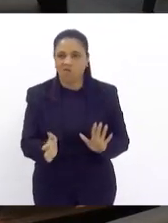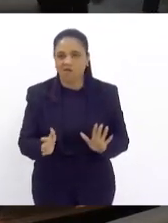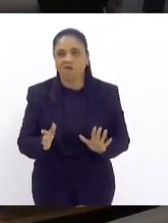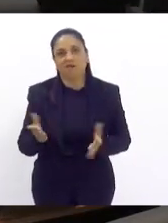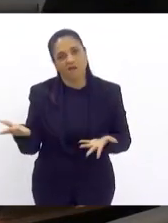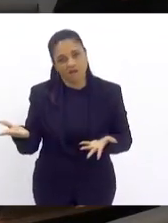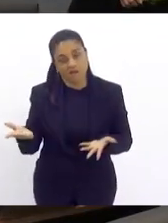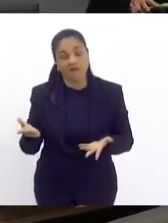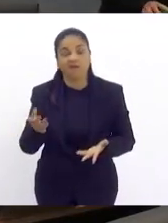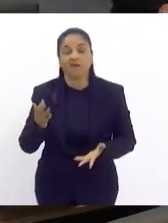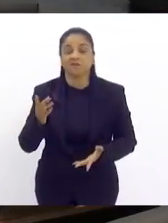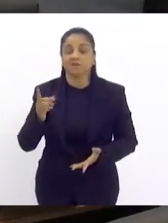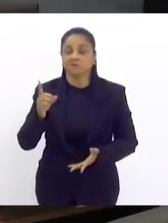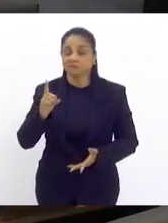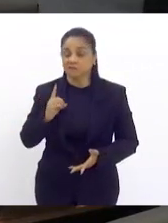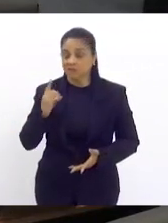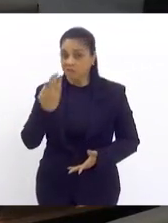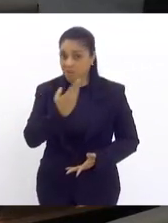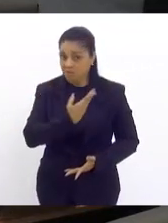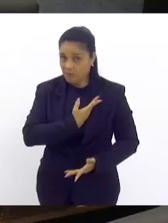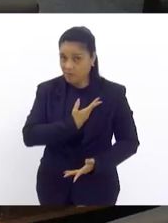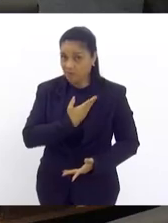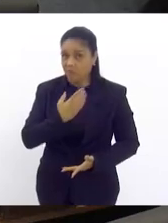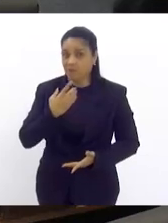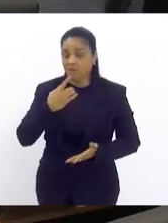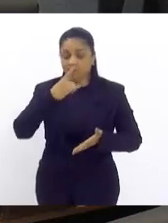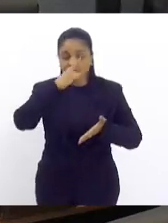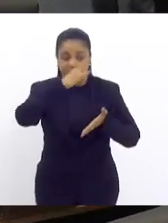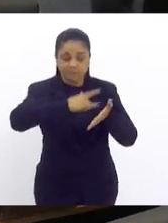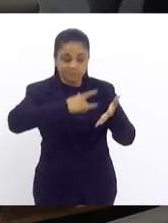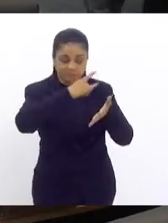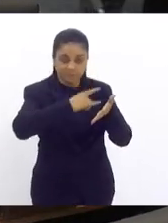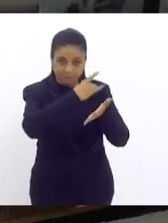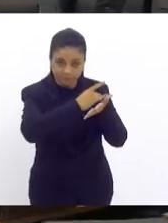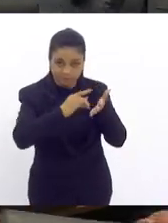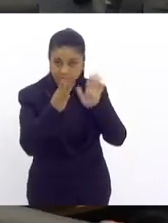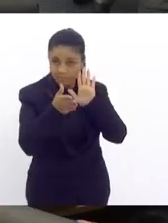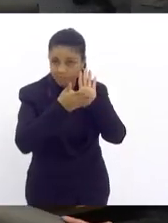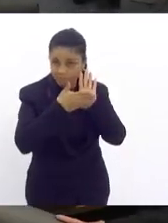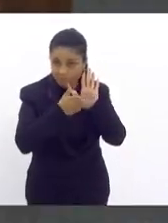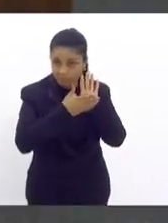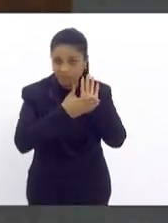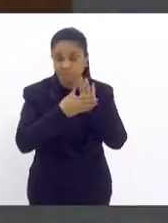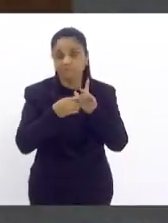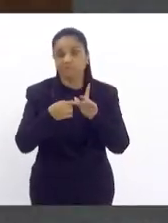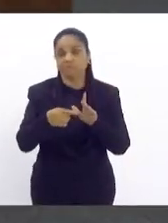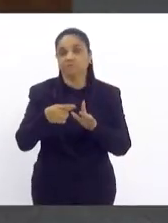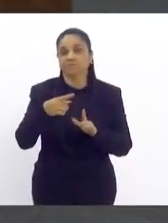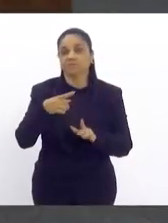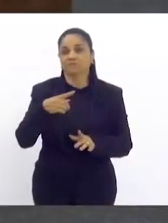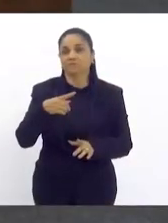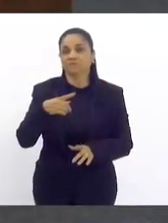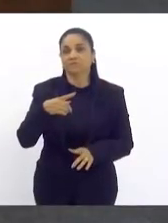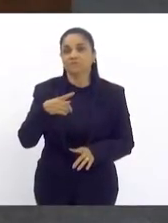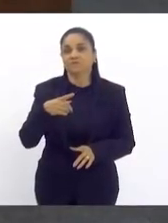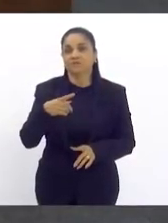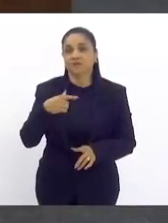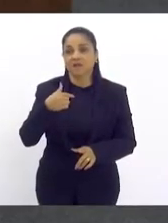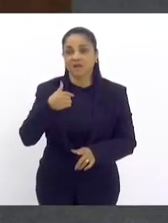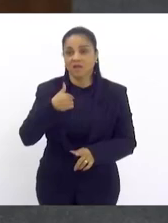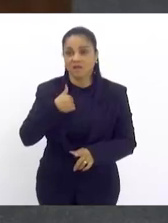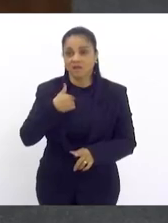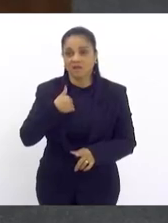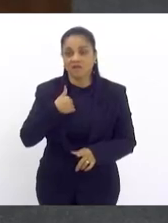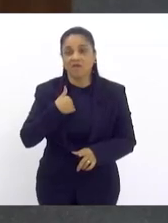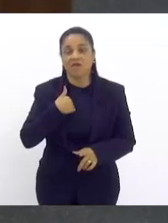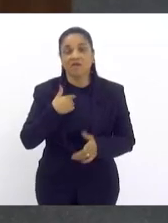em relação a proposta de emoção apresentada pelo Nobre Deputado Antônio de Paula pai queria me somar as